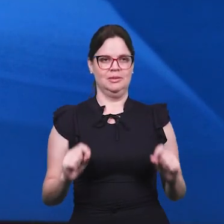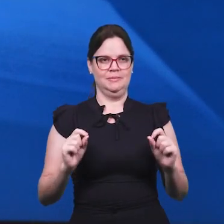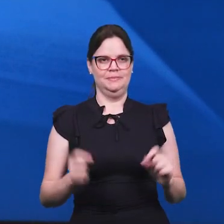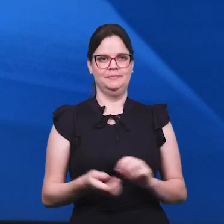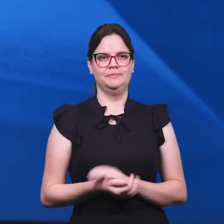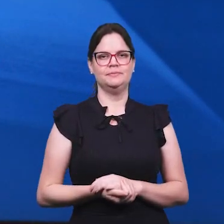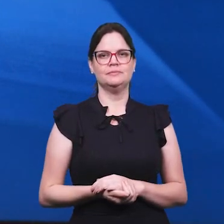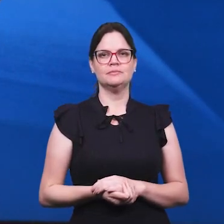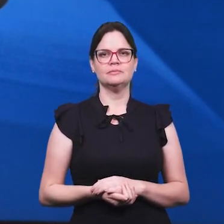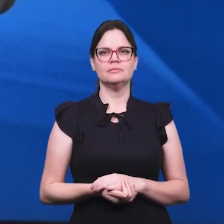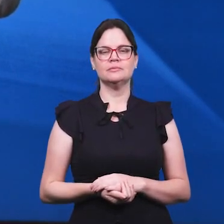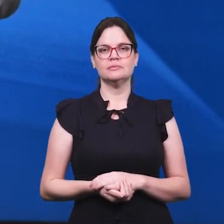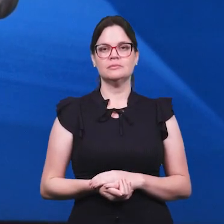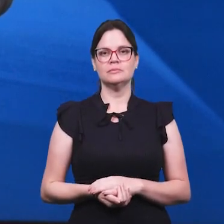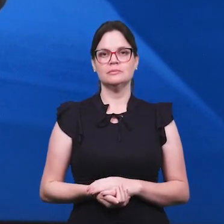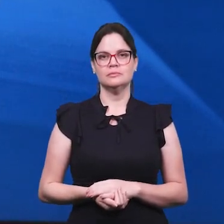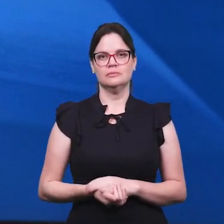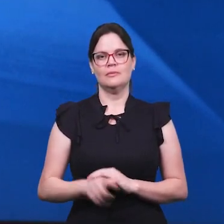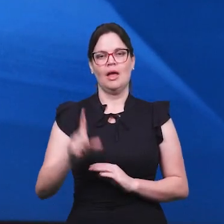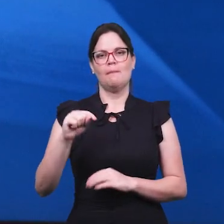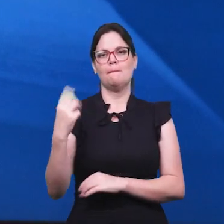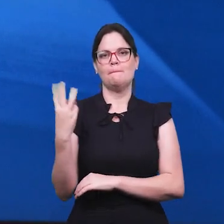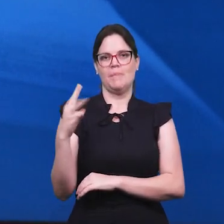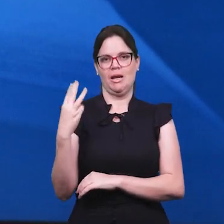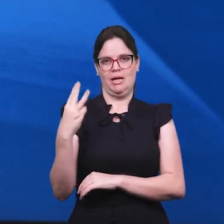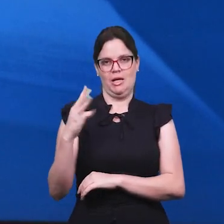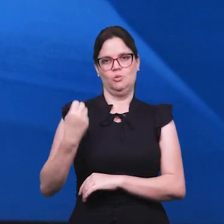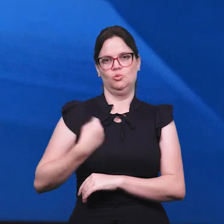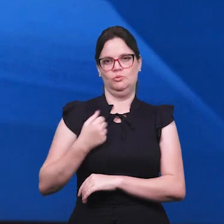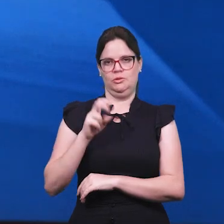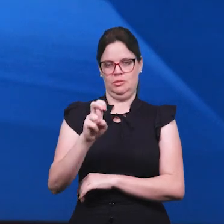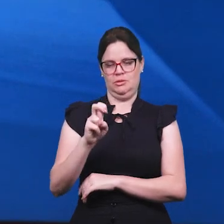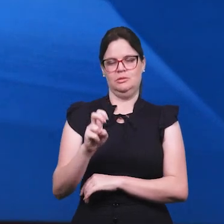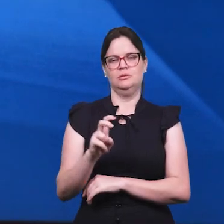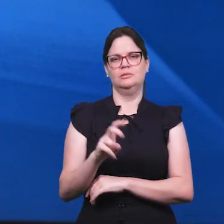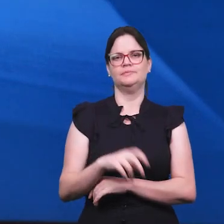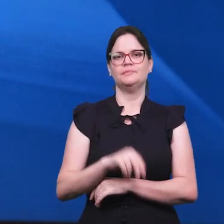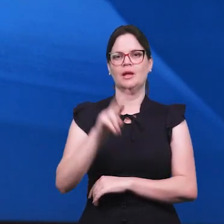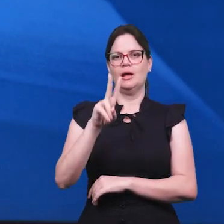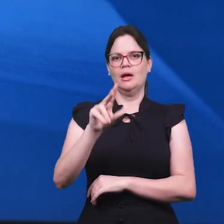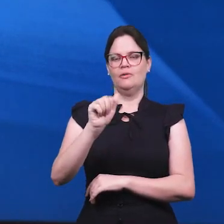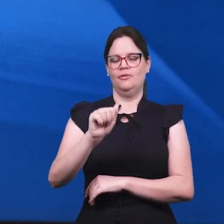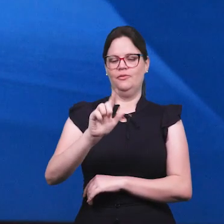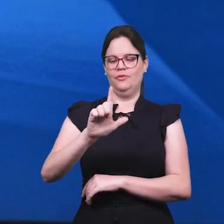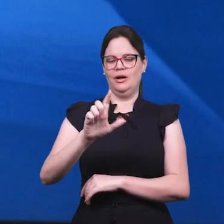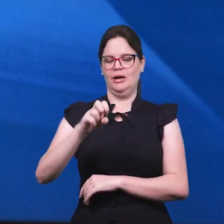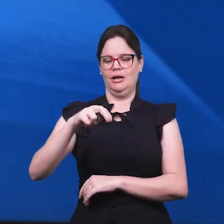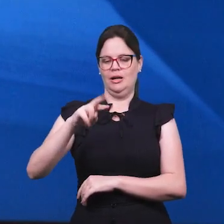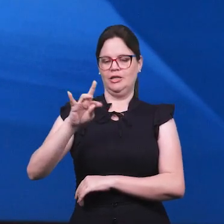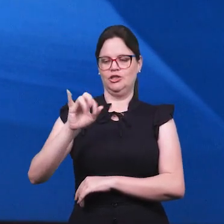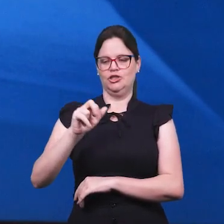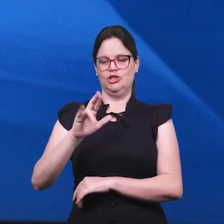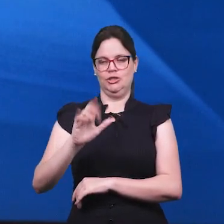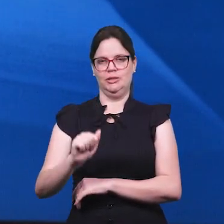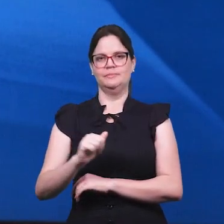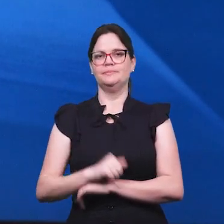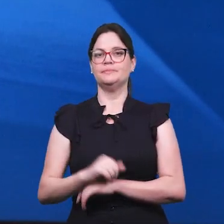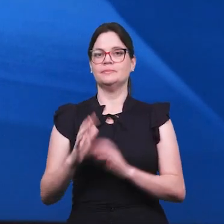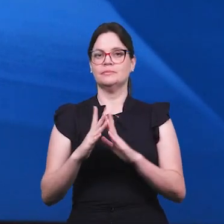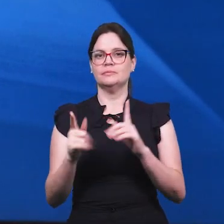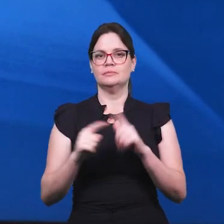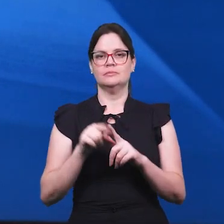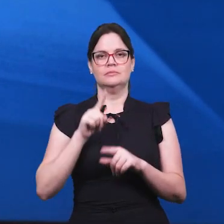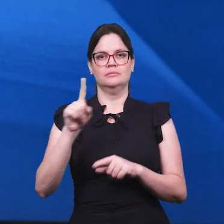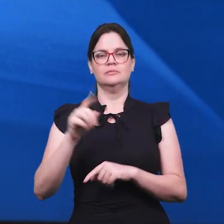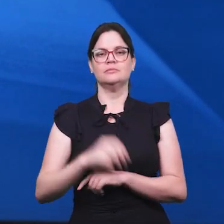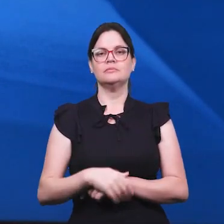vai responder aqui, lá é do estado de Maranhão, a pergunta número 5, né? Que é a Valentina Silva, é